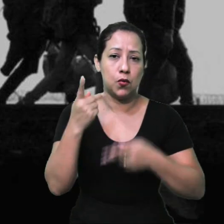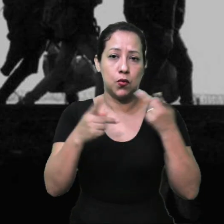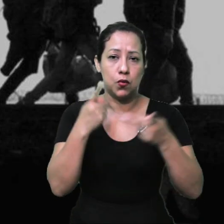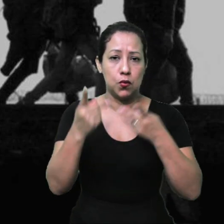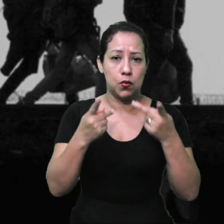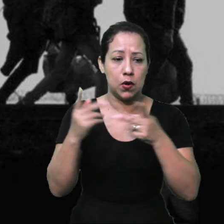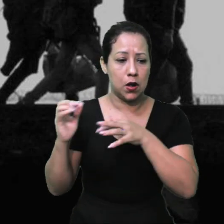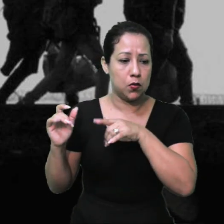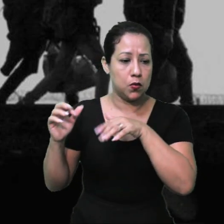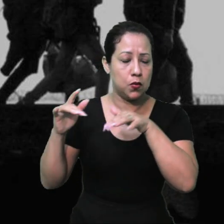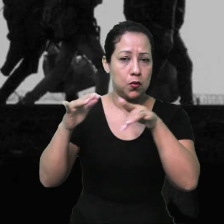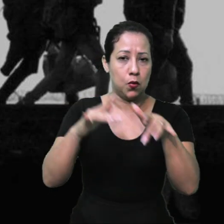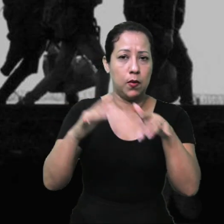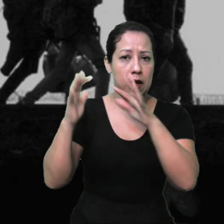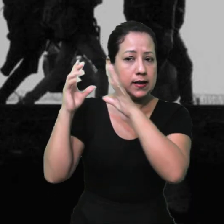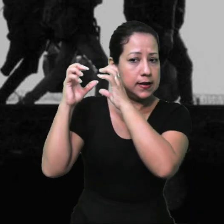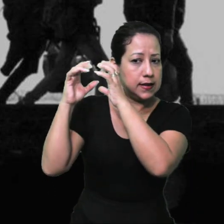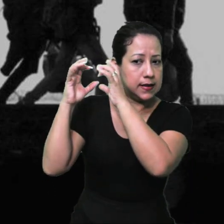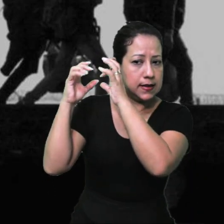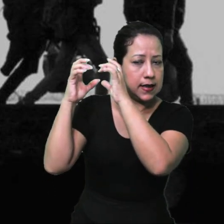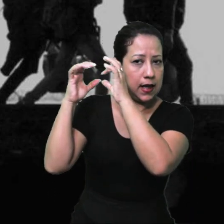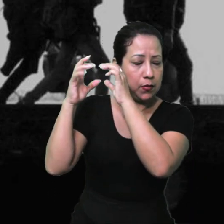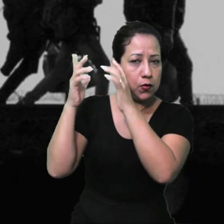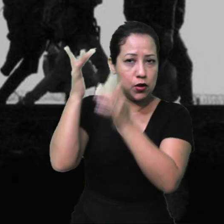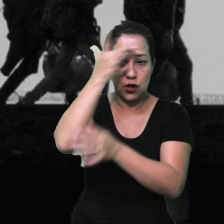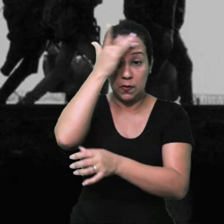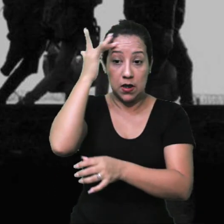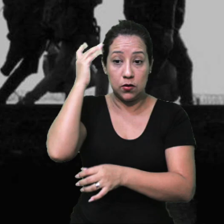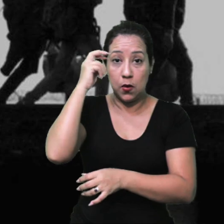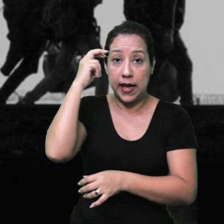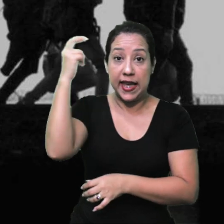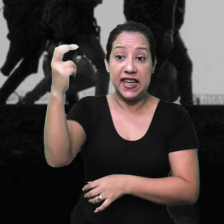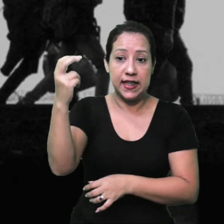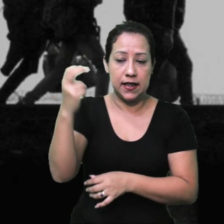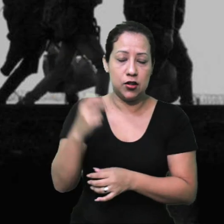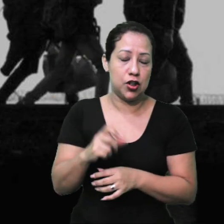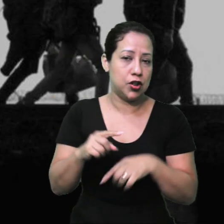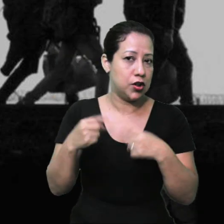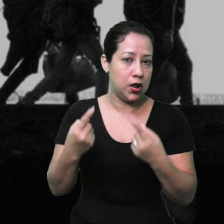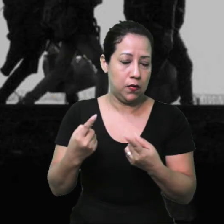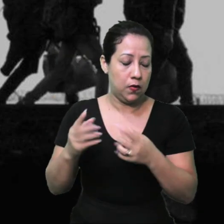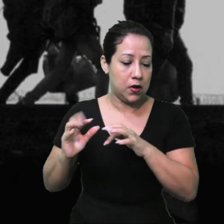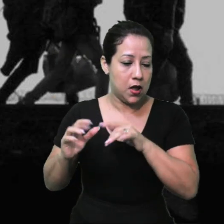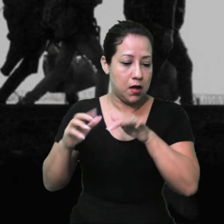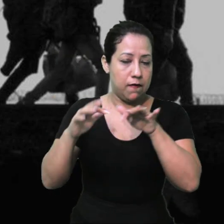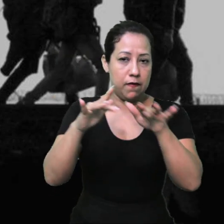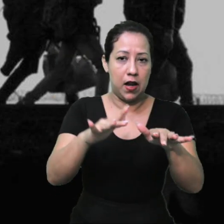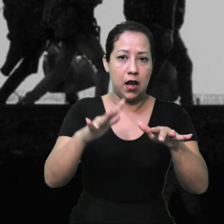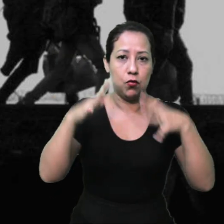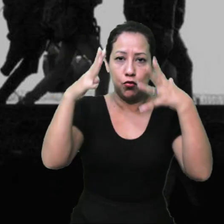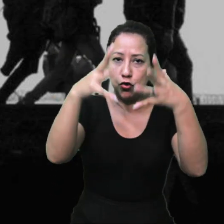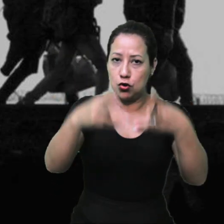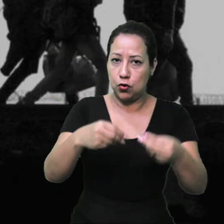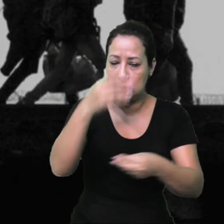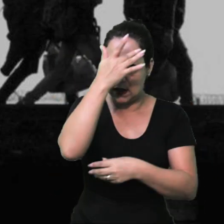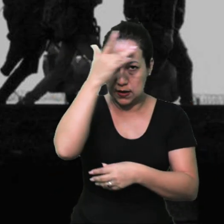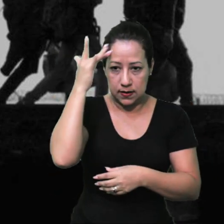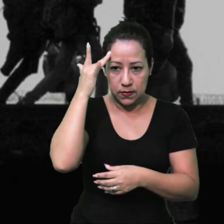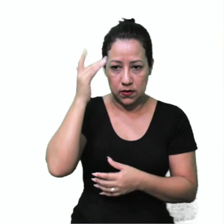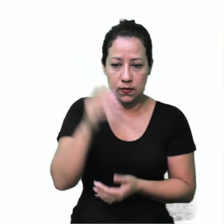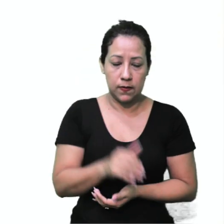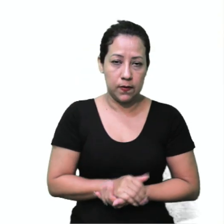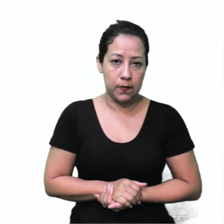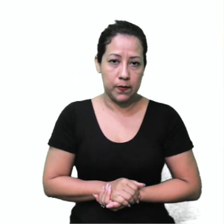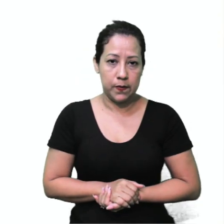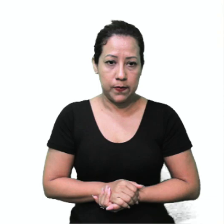de cérebros. Nós estamos falando das migrações de um modo geral. Tudo bem?